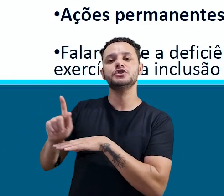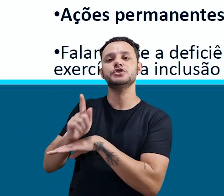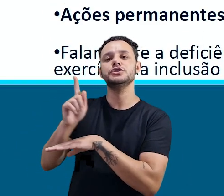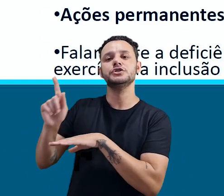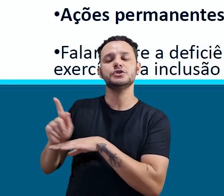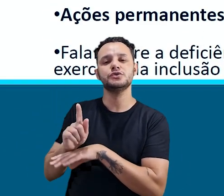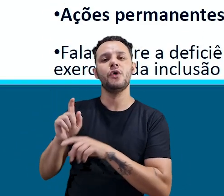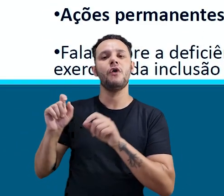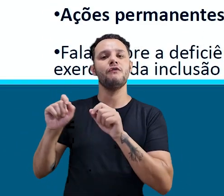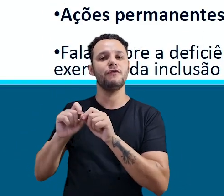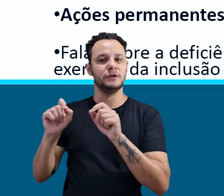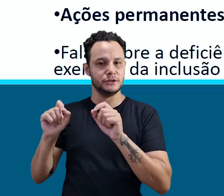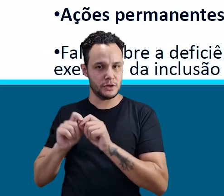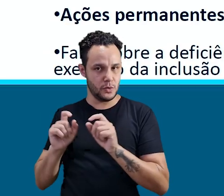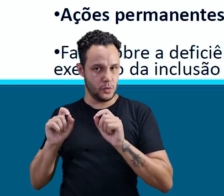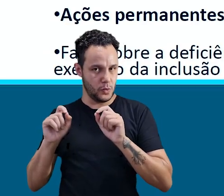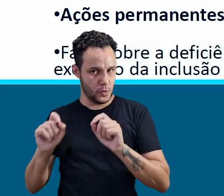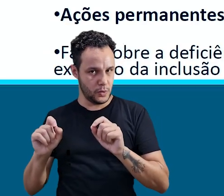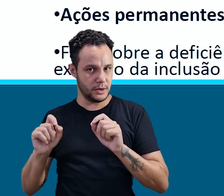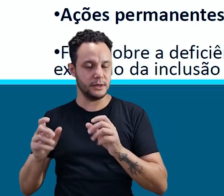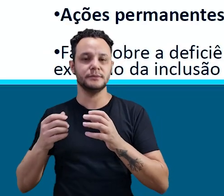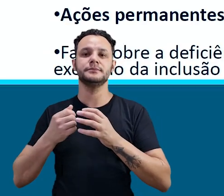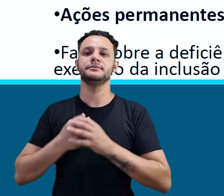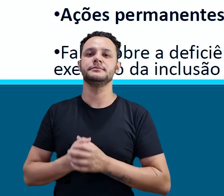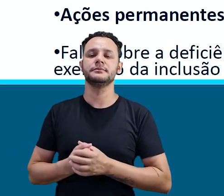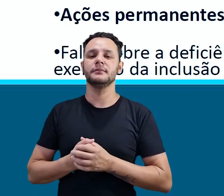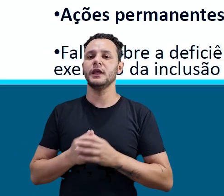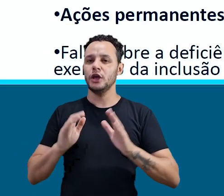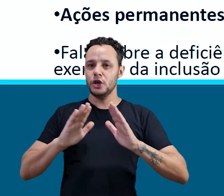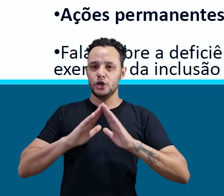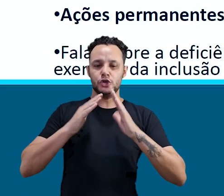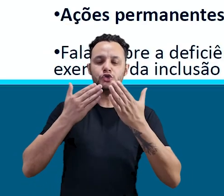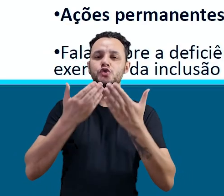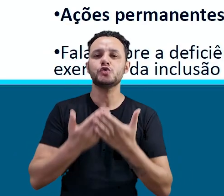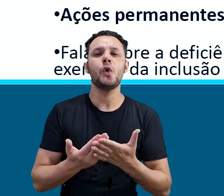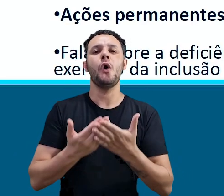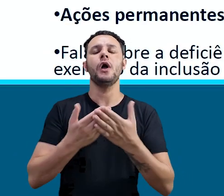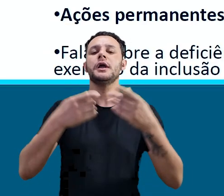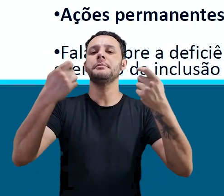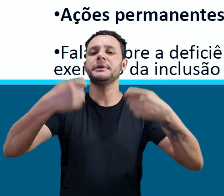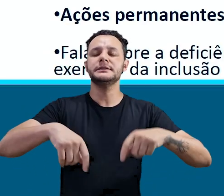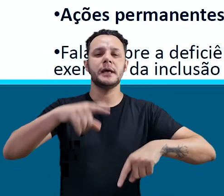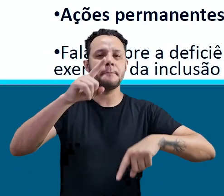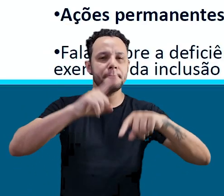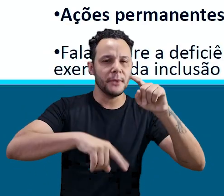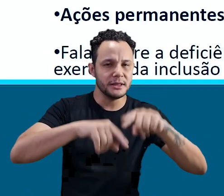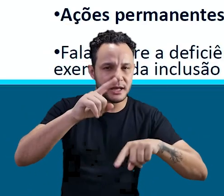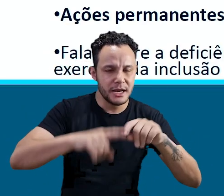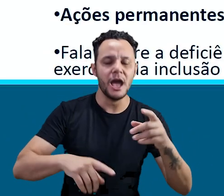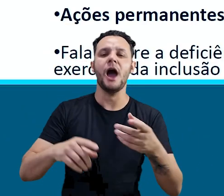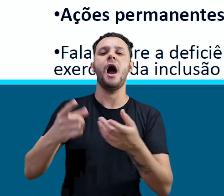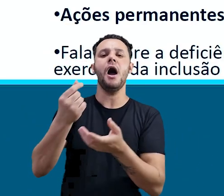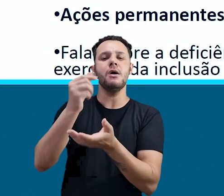fazer? Garantir condições e recursos. Quem é que vai assegurar que a escola tenha condições materiais, financeiras,